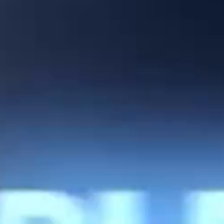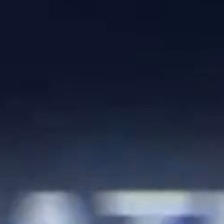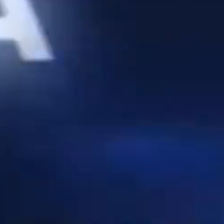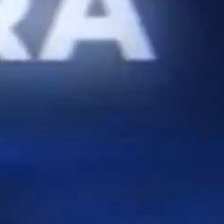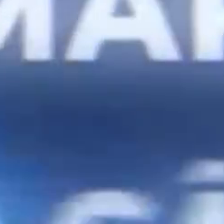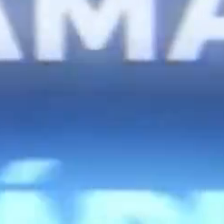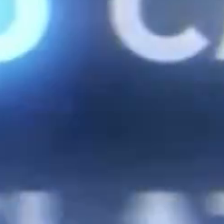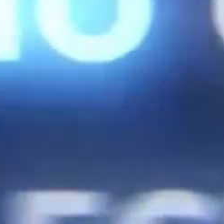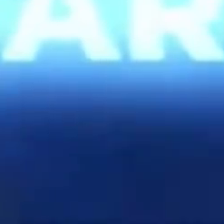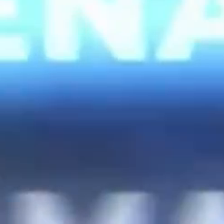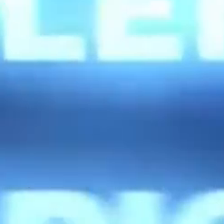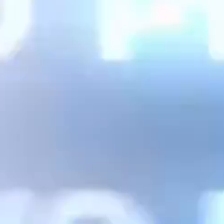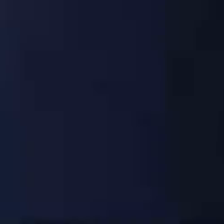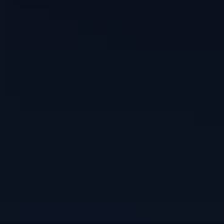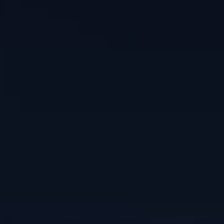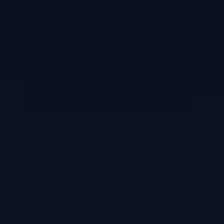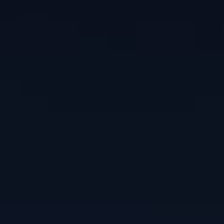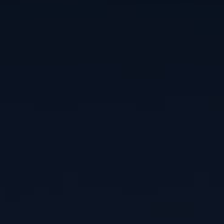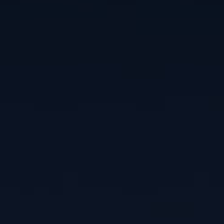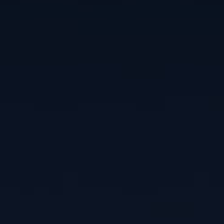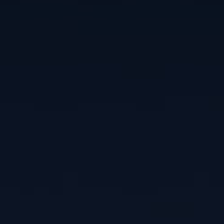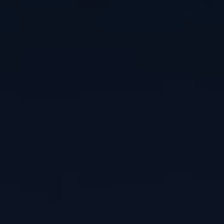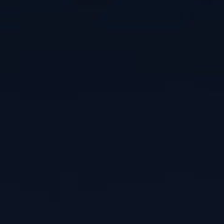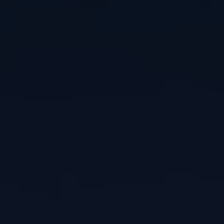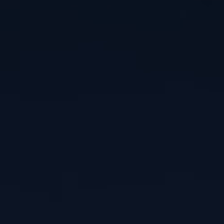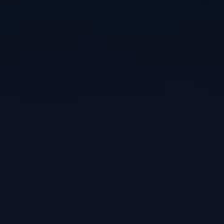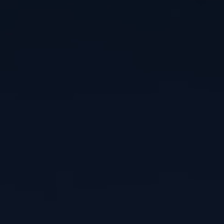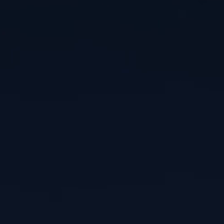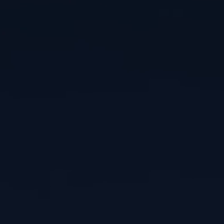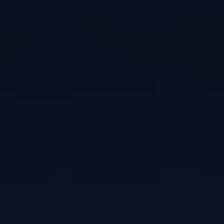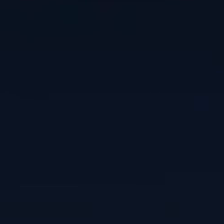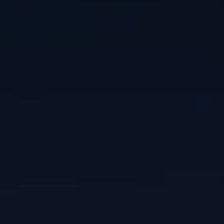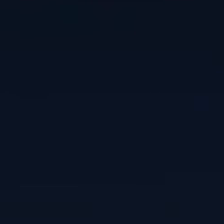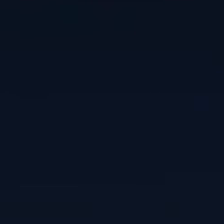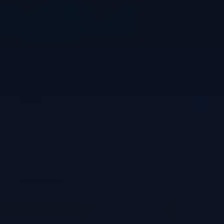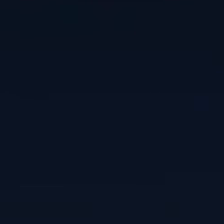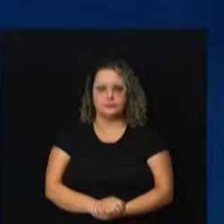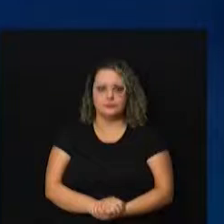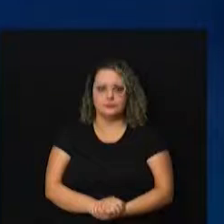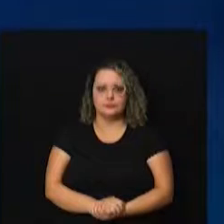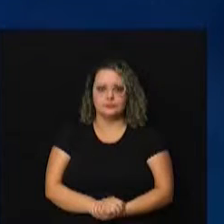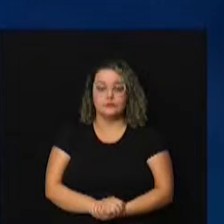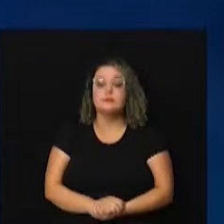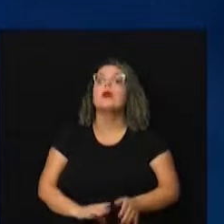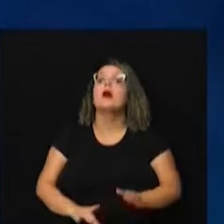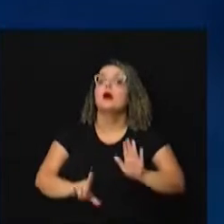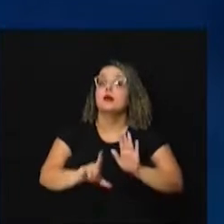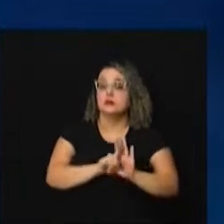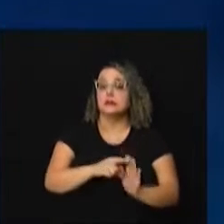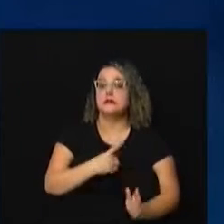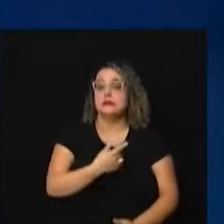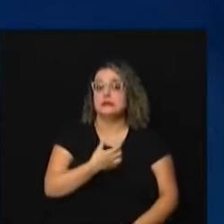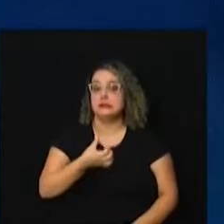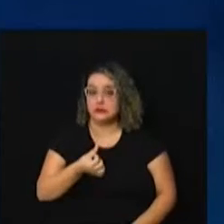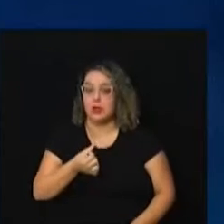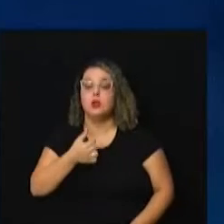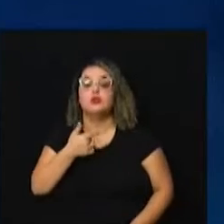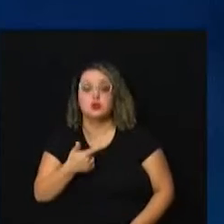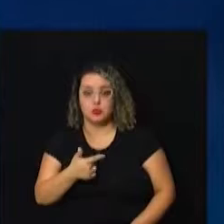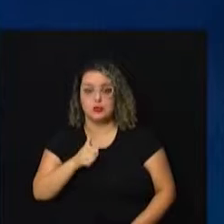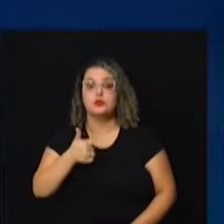Agora, Mirna Abreu, aqueles projetos que são aprovados em primeira e segunda discussão aqui no Legislativo e sancionado pelo